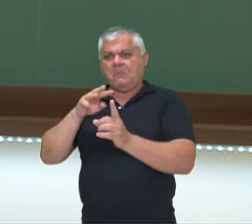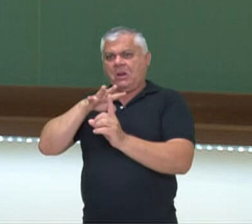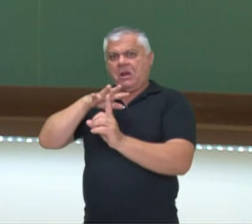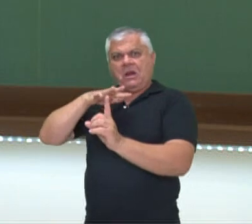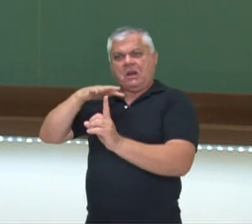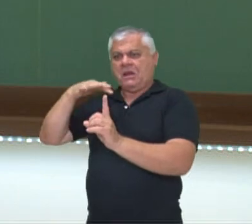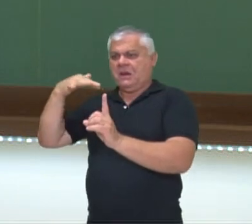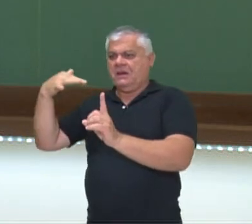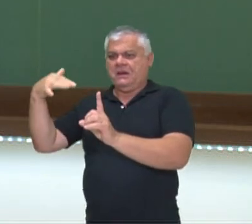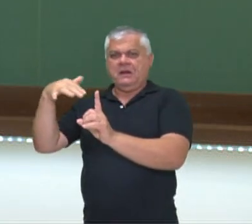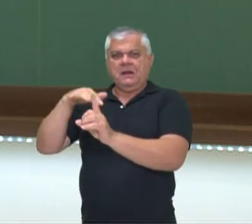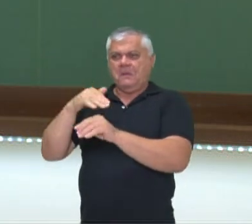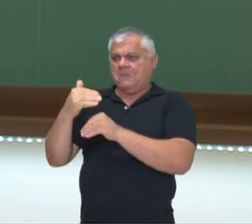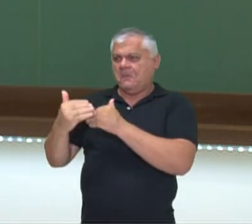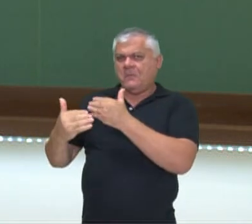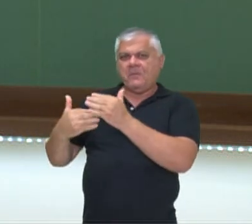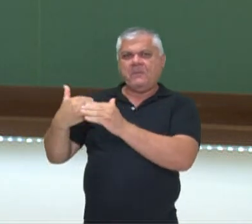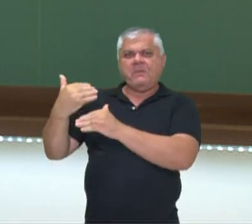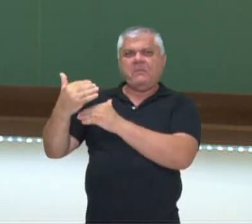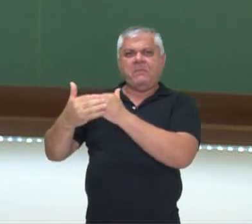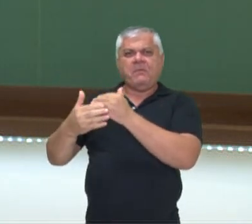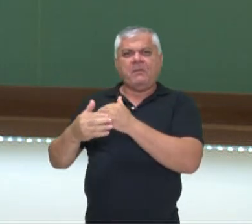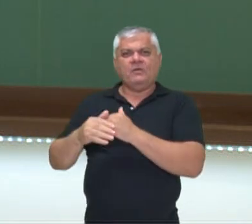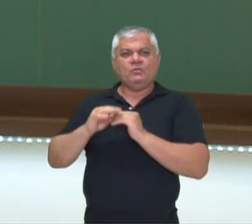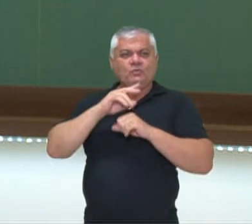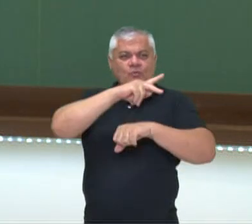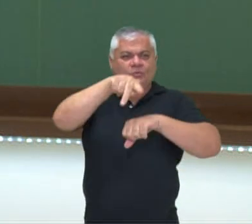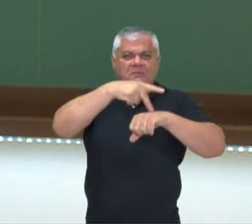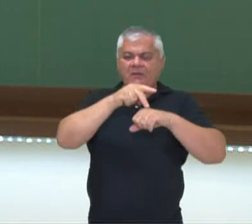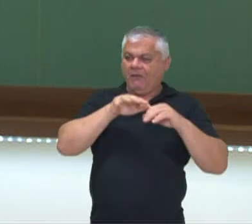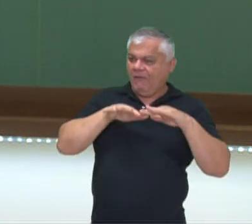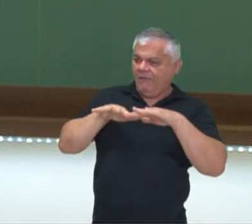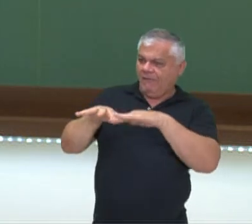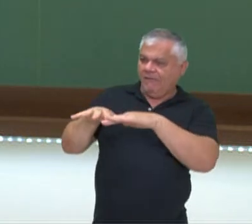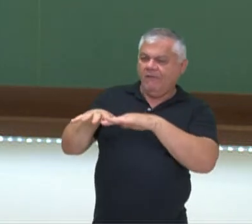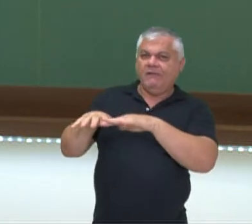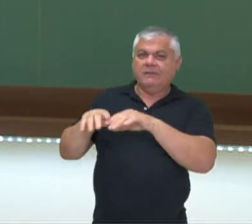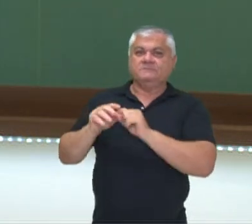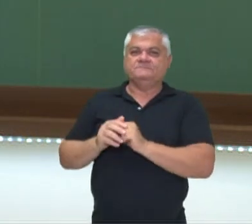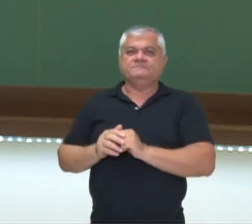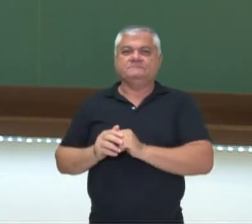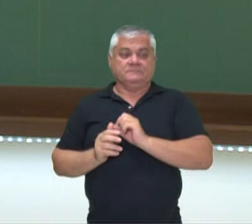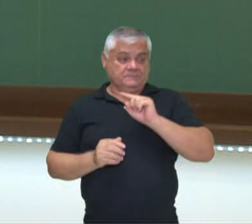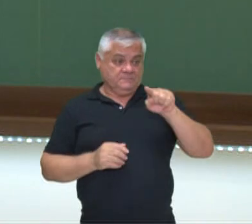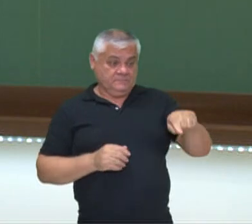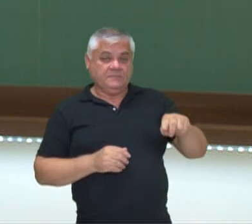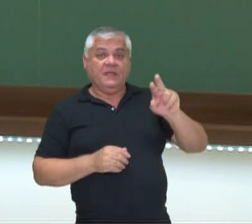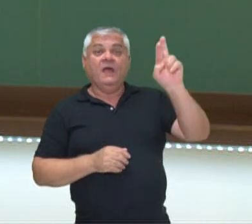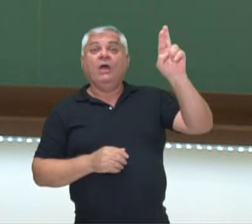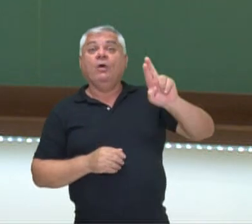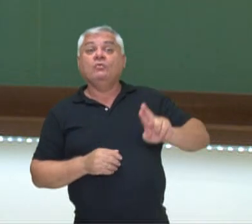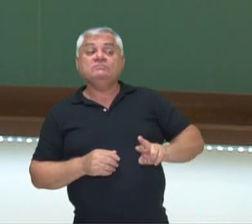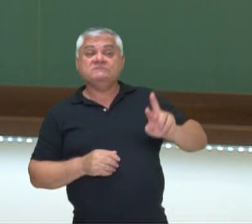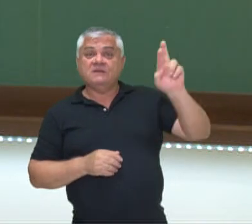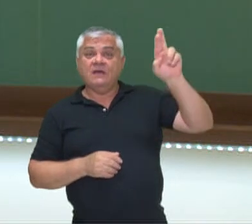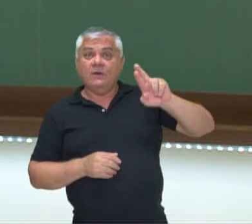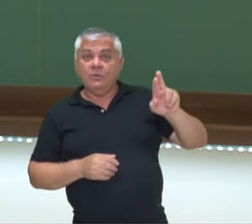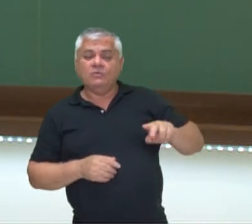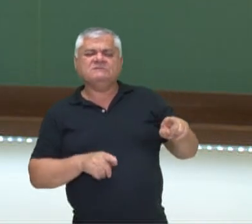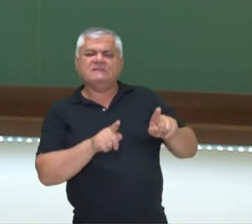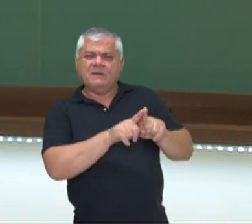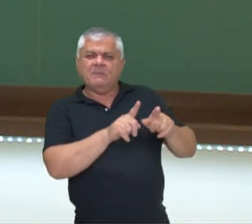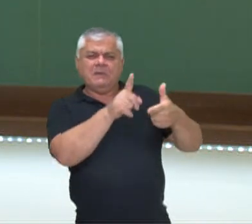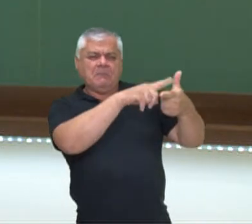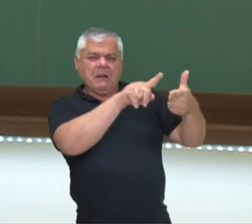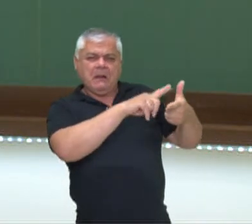franco desenvolvimento, e do lado oposto, a União Soviética, recém-saída dentro de uma